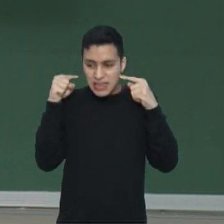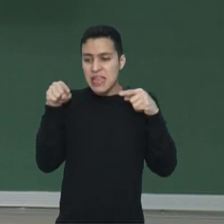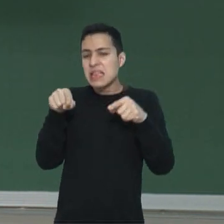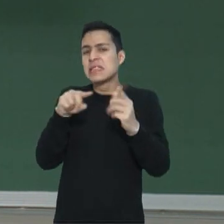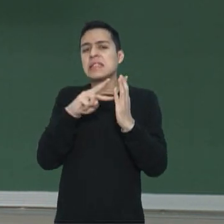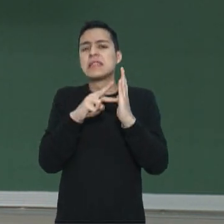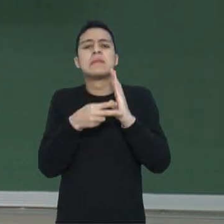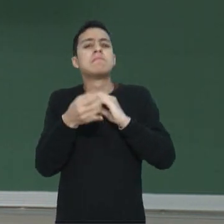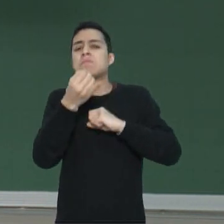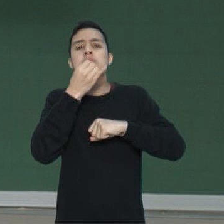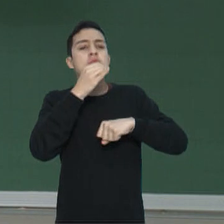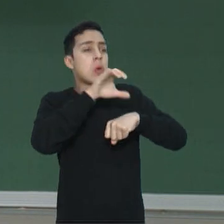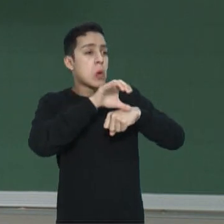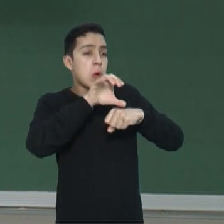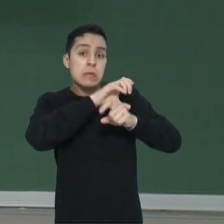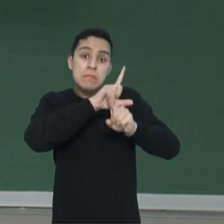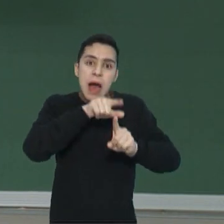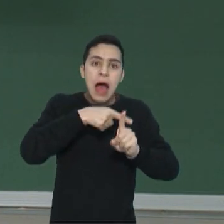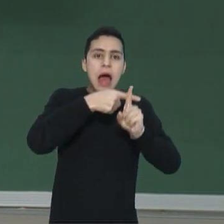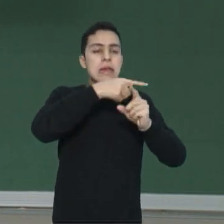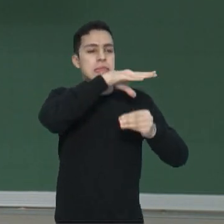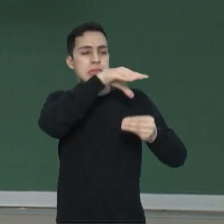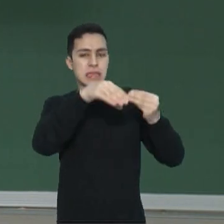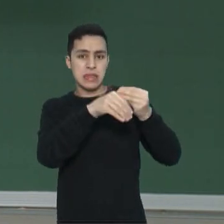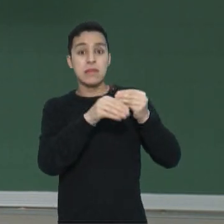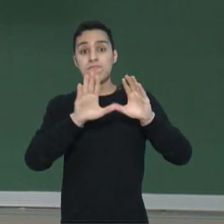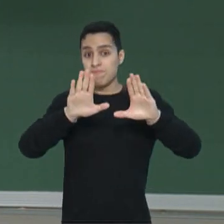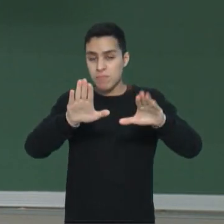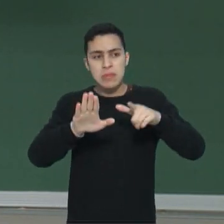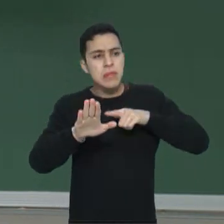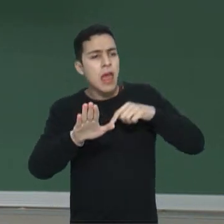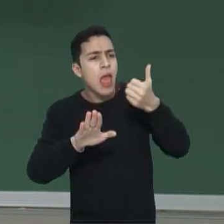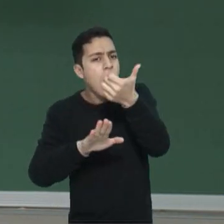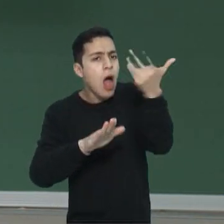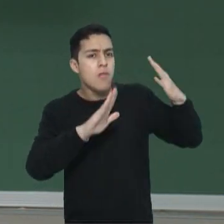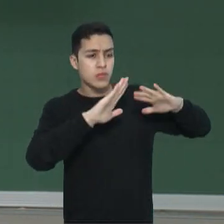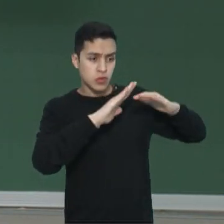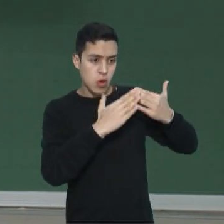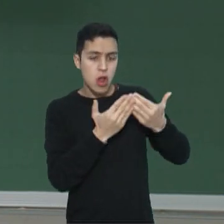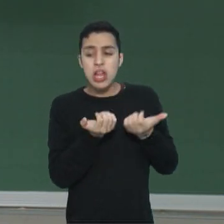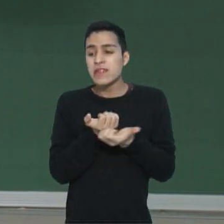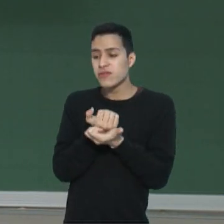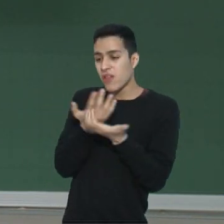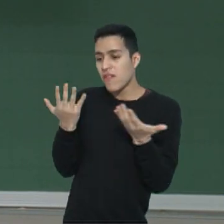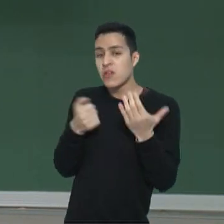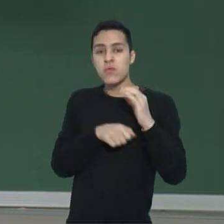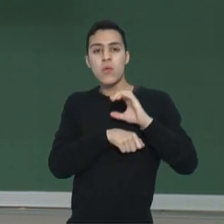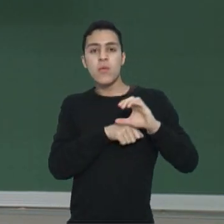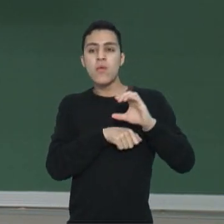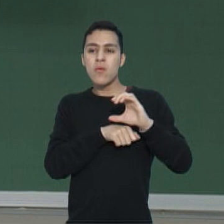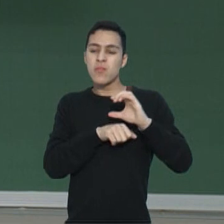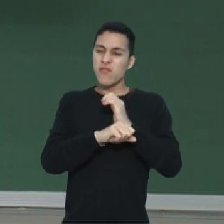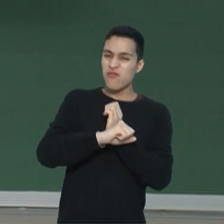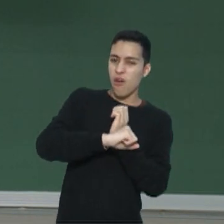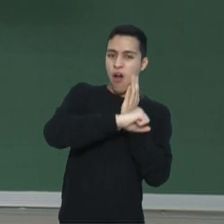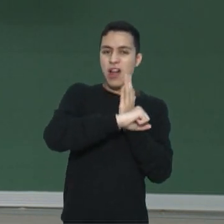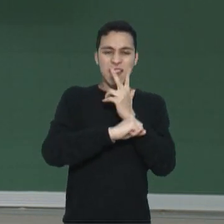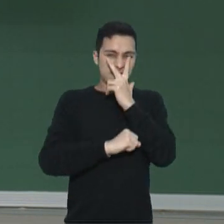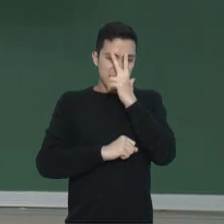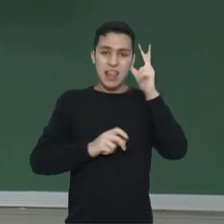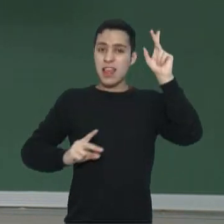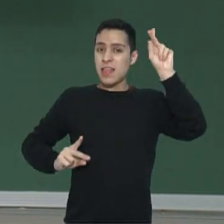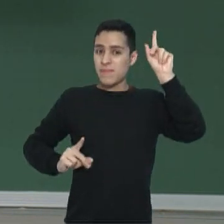curso extra. Por exemplo, existem algumas escolas que oferecem fora da grade o curso de espanhol. Então, isso é uma